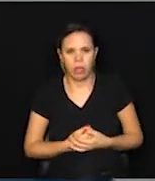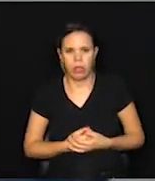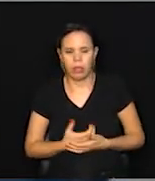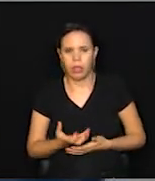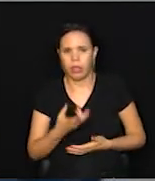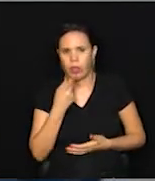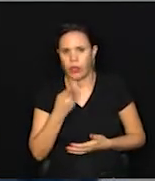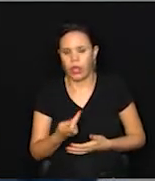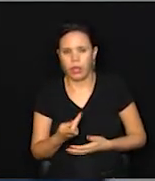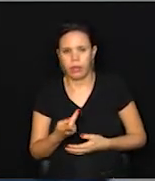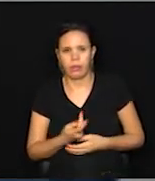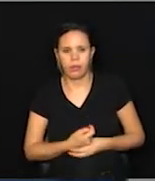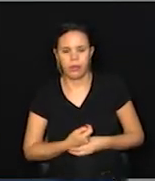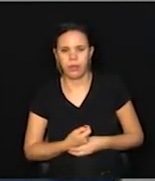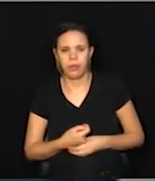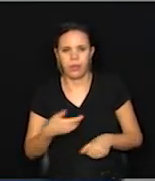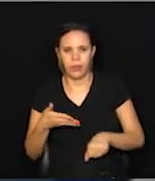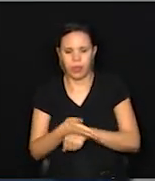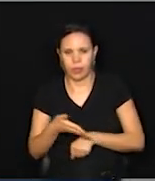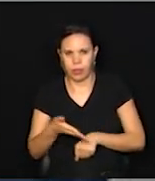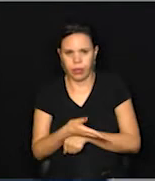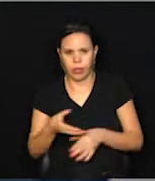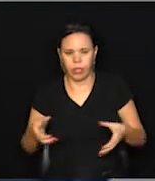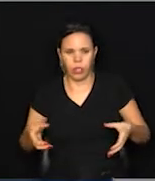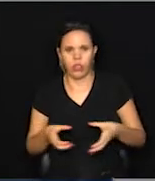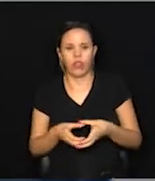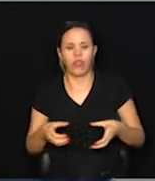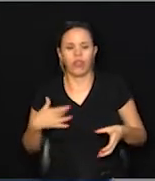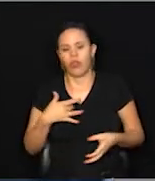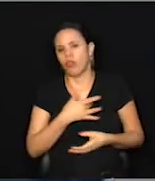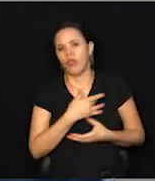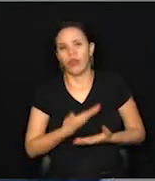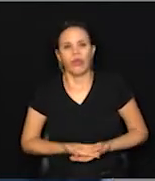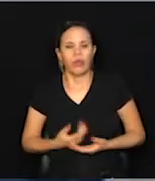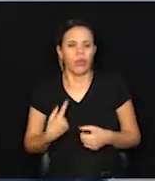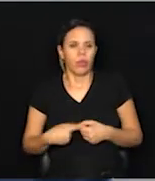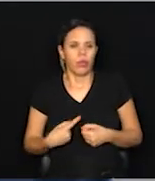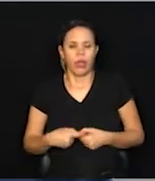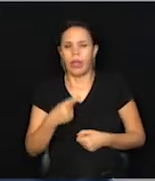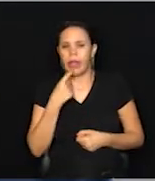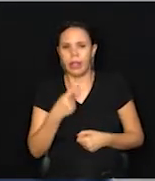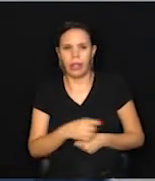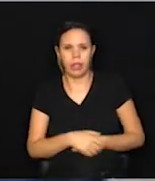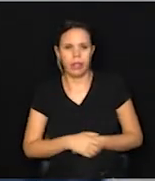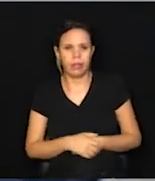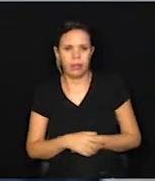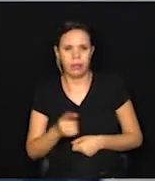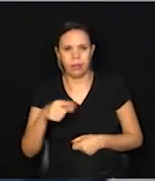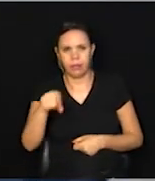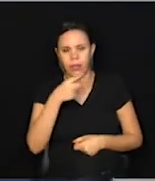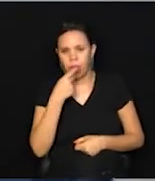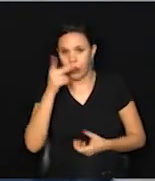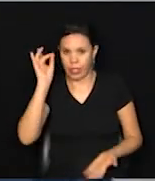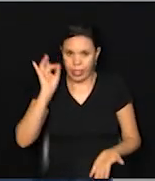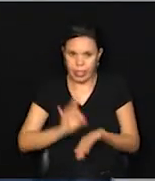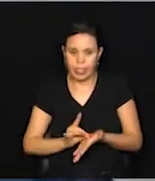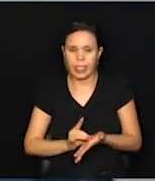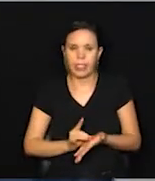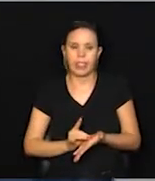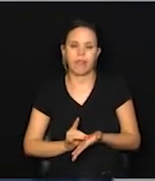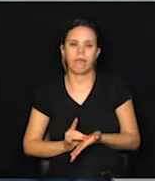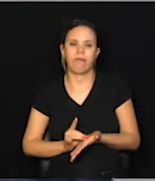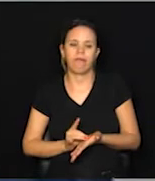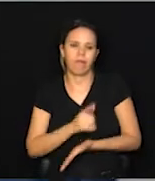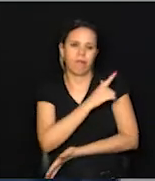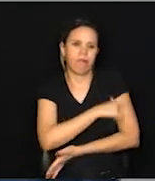falar, eu faço parte do comitê, lógico, né, da saúde do município de Campinas, e vou ser sincero e honesto, eu acho